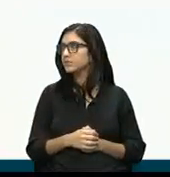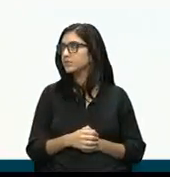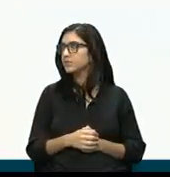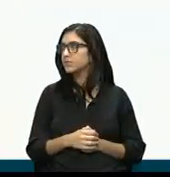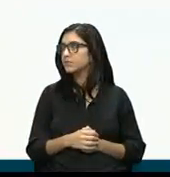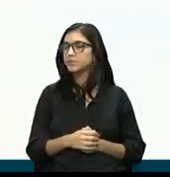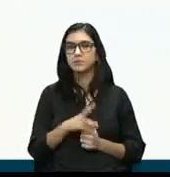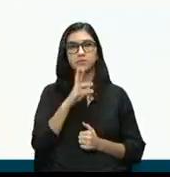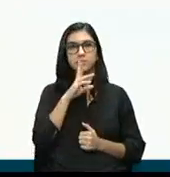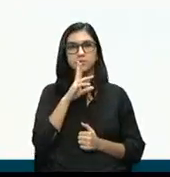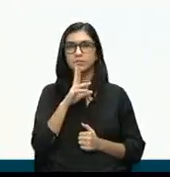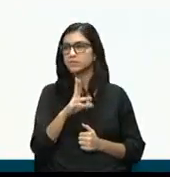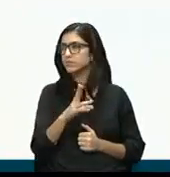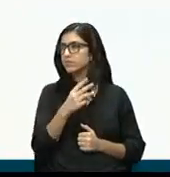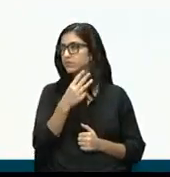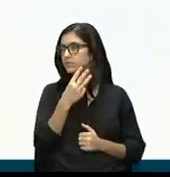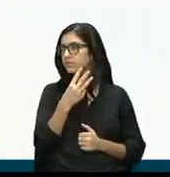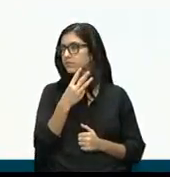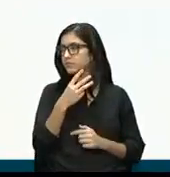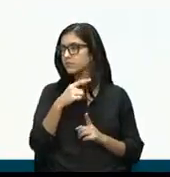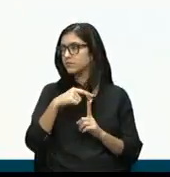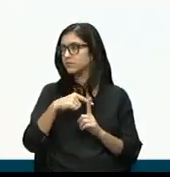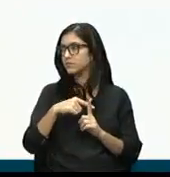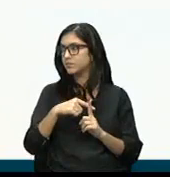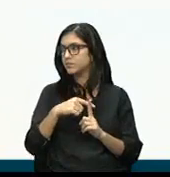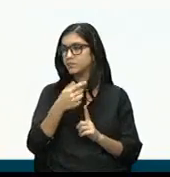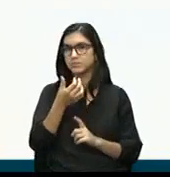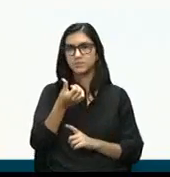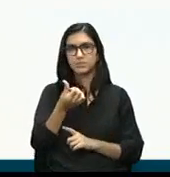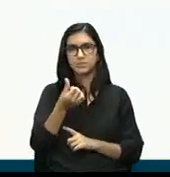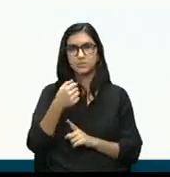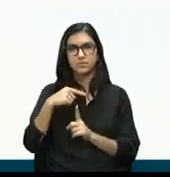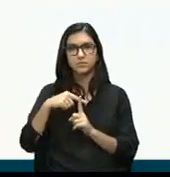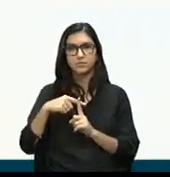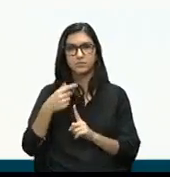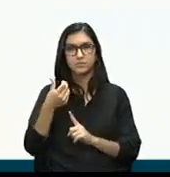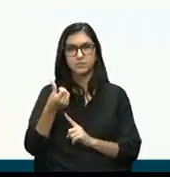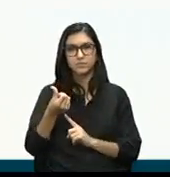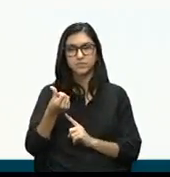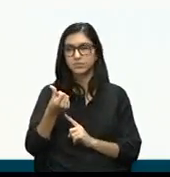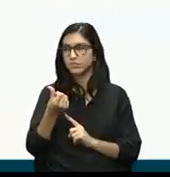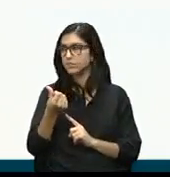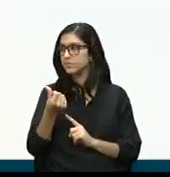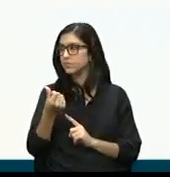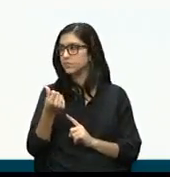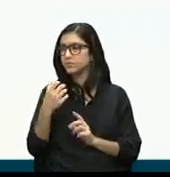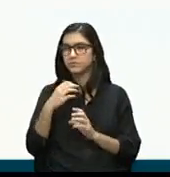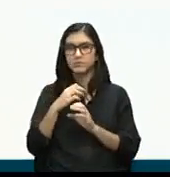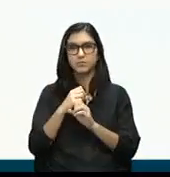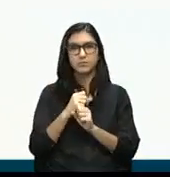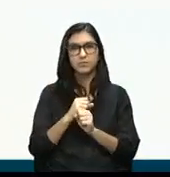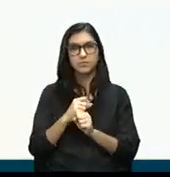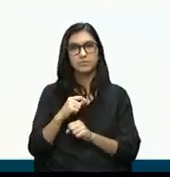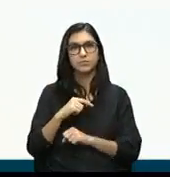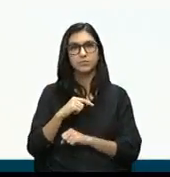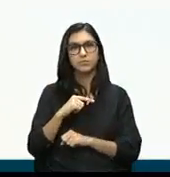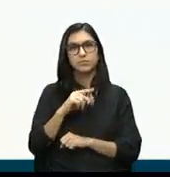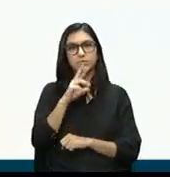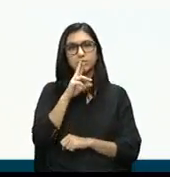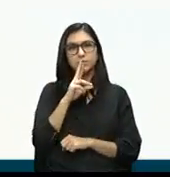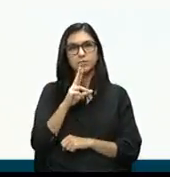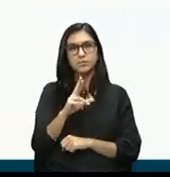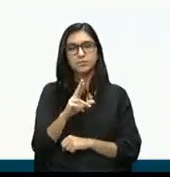Vou resolver. 3 mais 6 mais 6. Então, somando, isso vai resultar